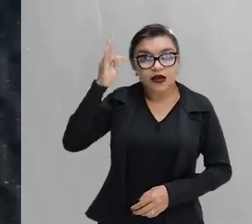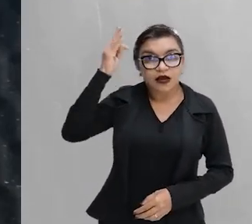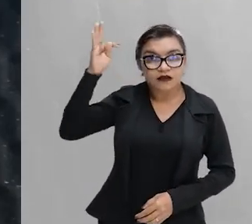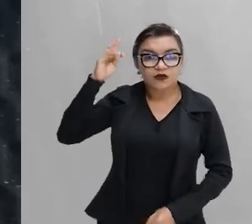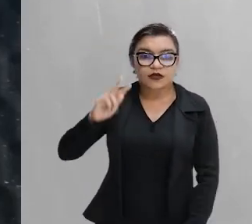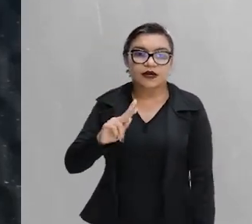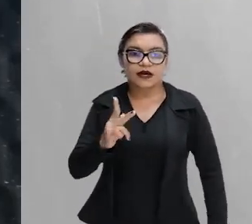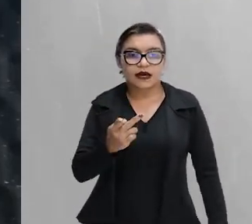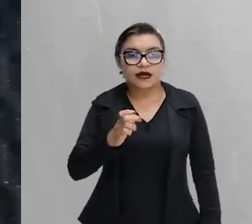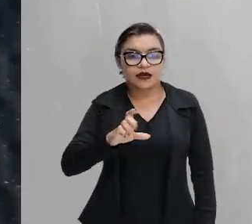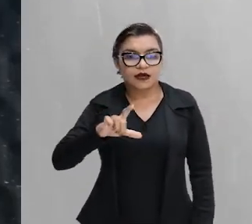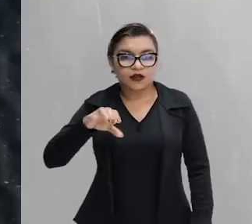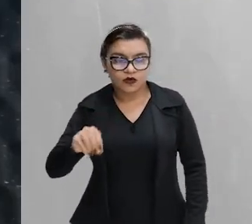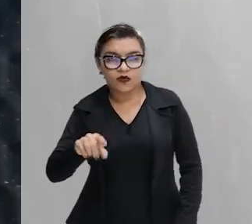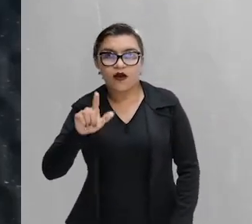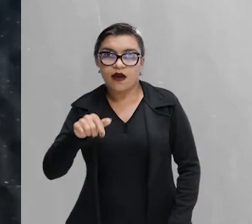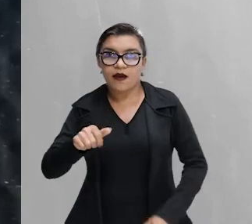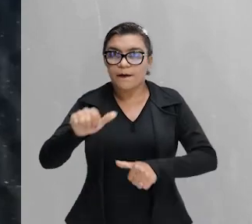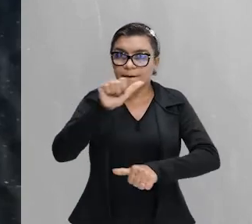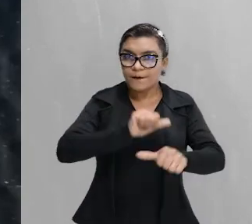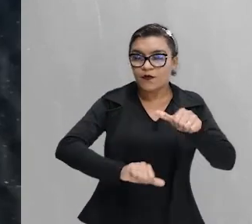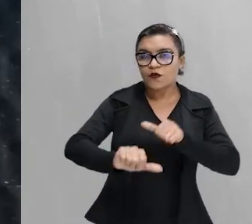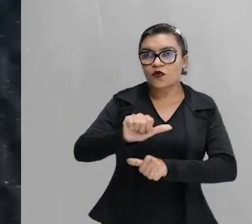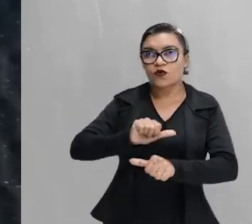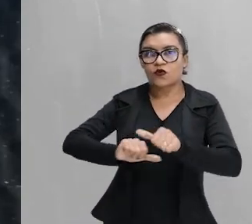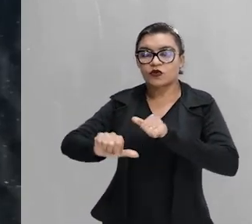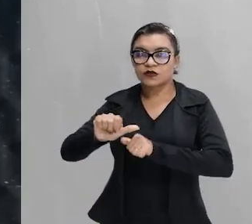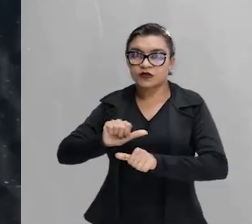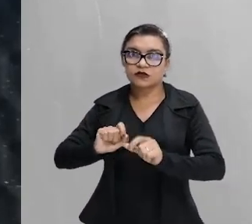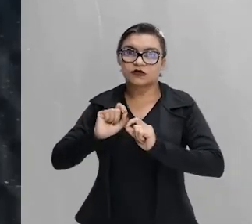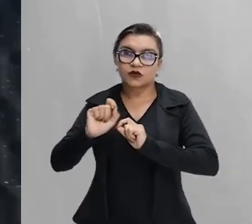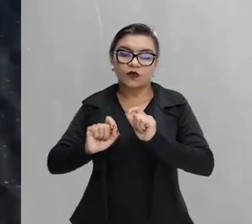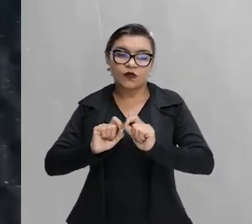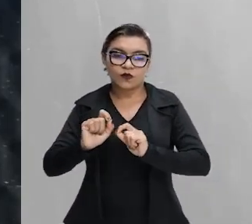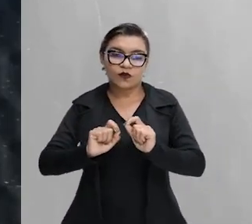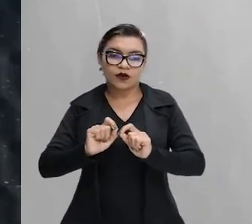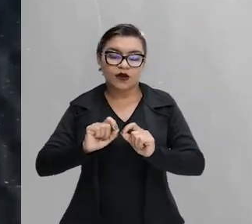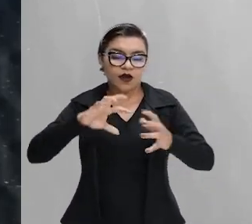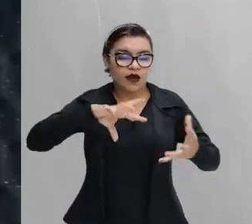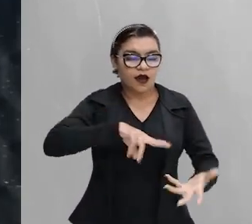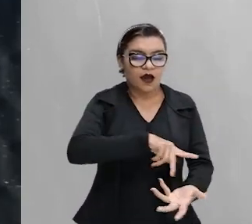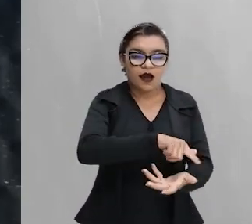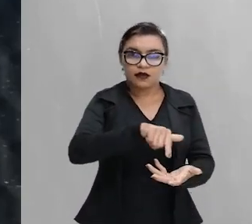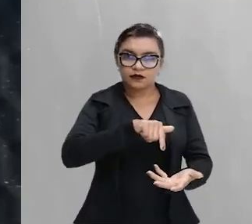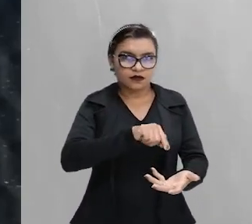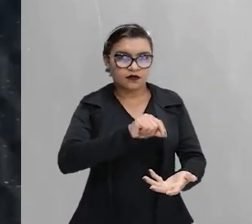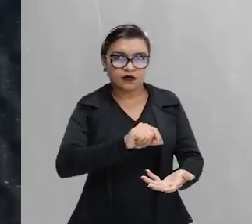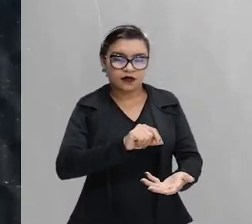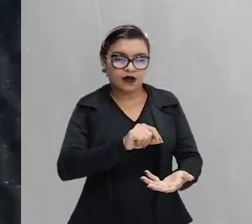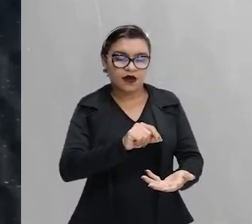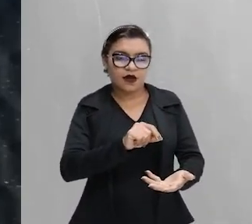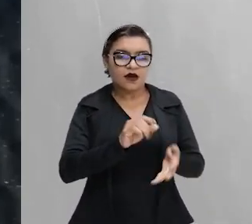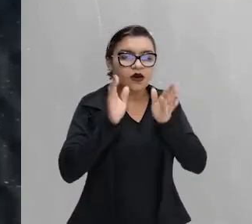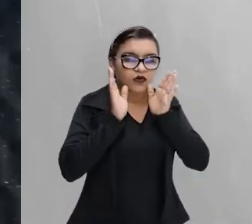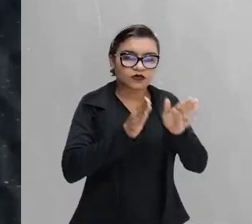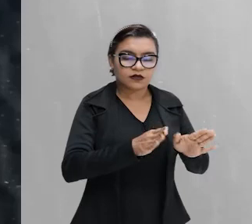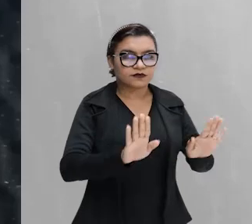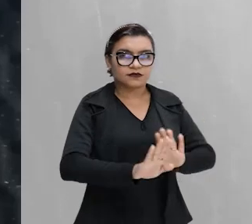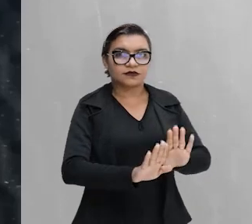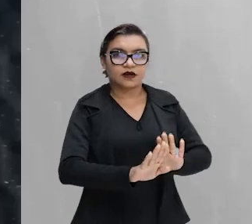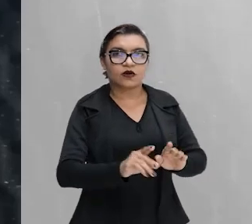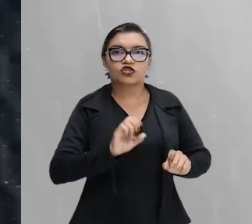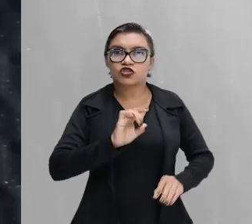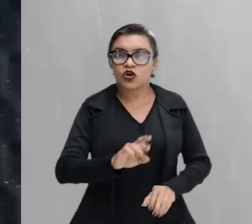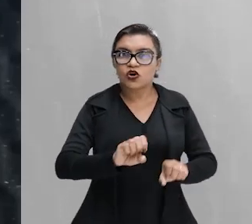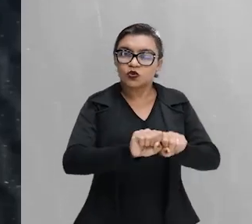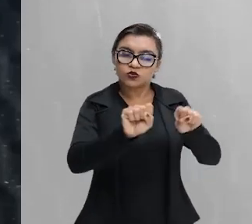heliocêntrica tem a mudança ali da figura da Terra, que não está mais no centro, mas a Terra faz parte de um sistema em